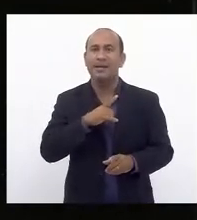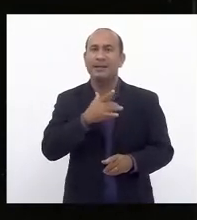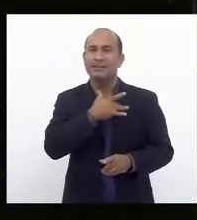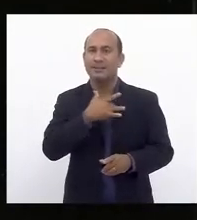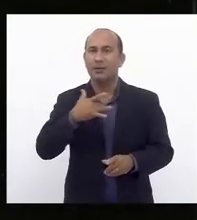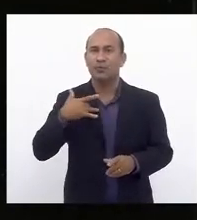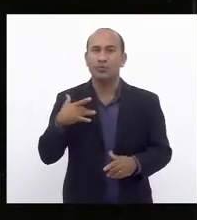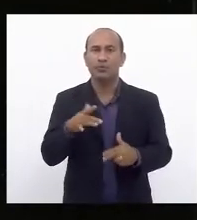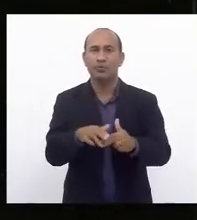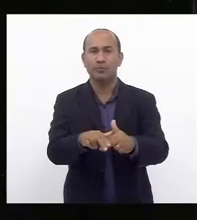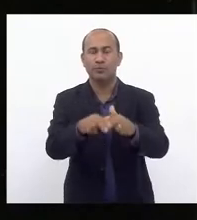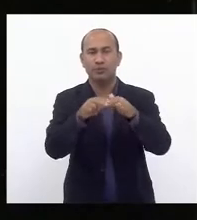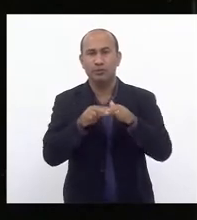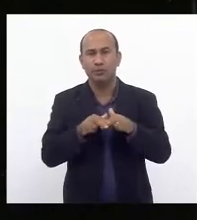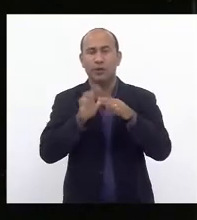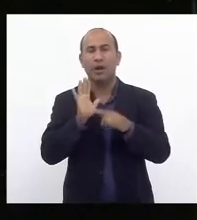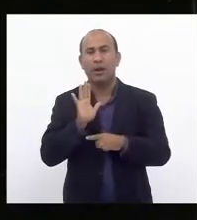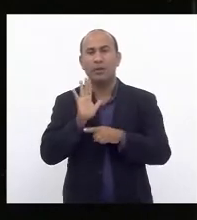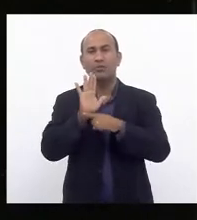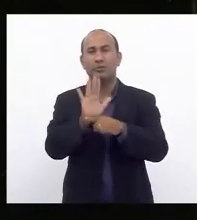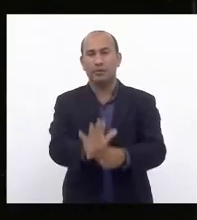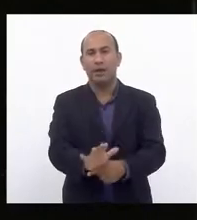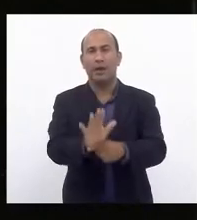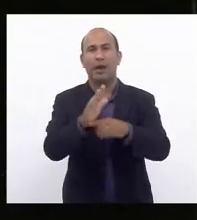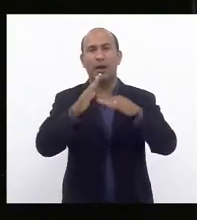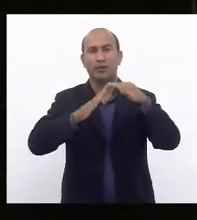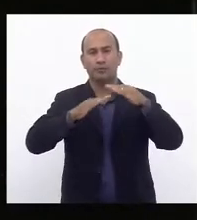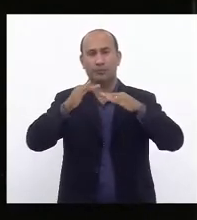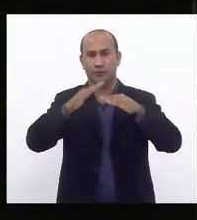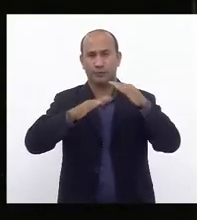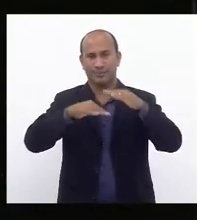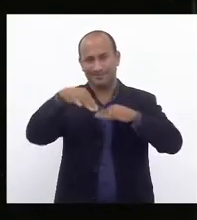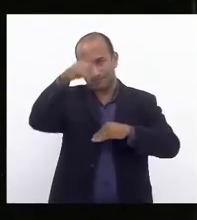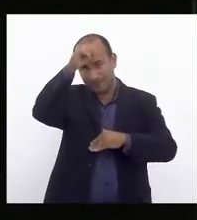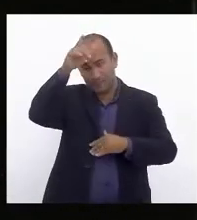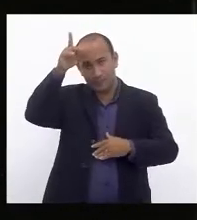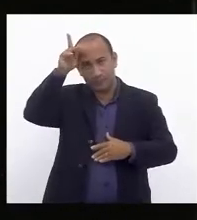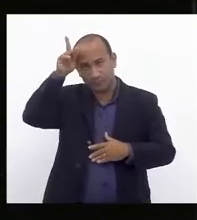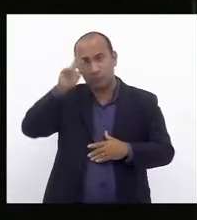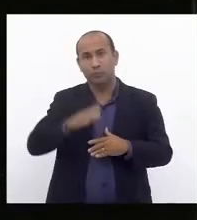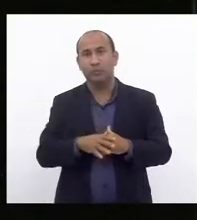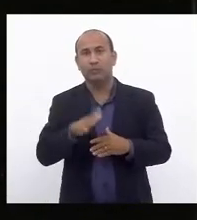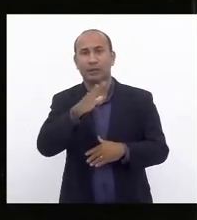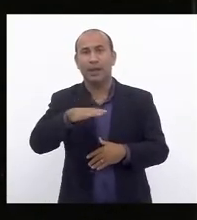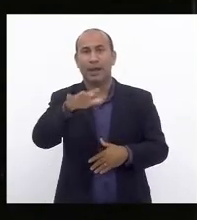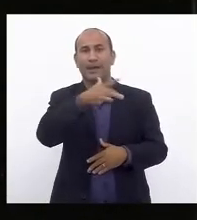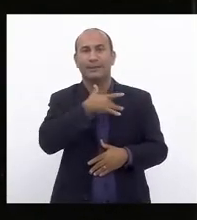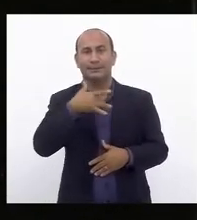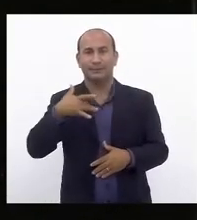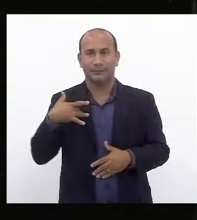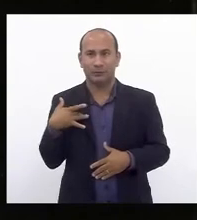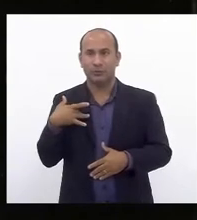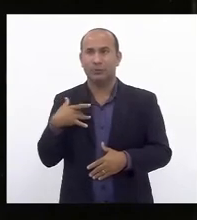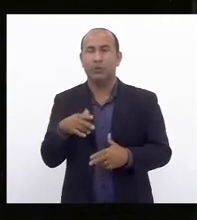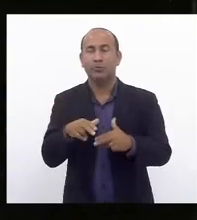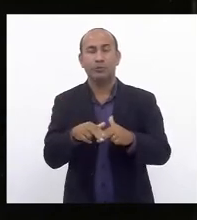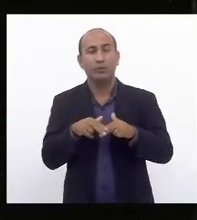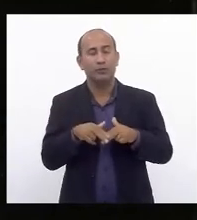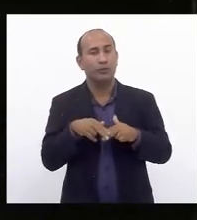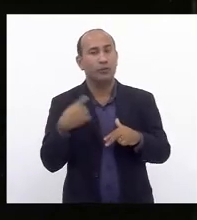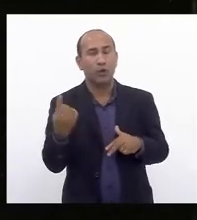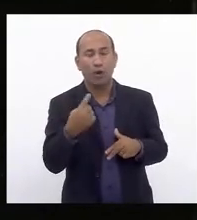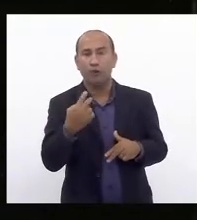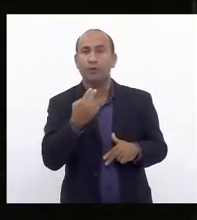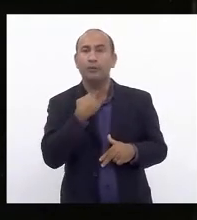para atender aos servidores, principalmente da saúde. No entanto, a gente não